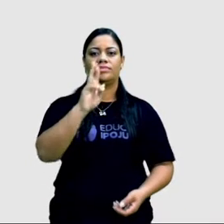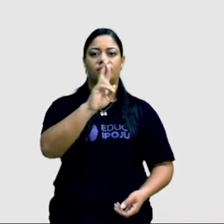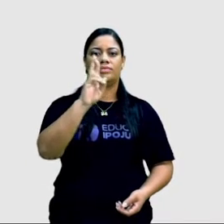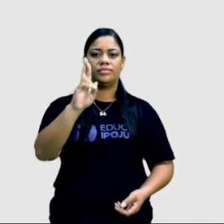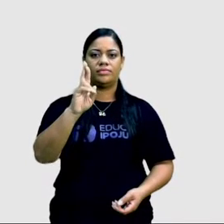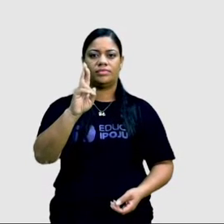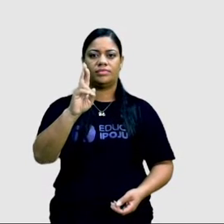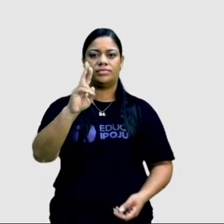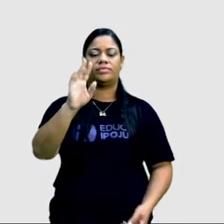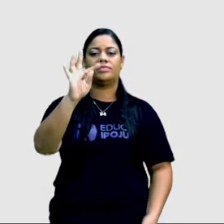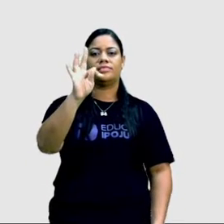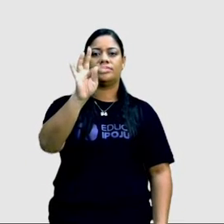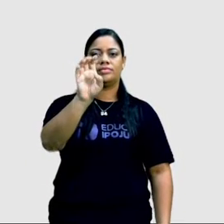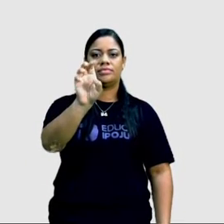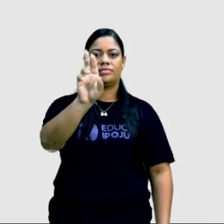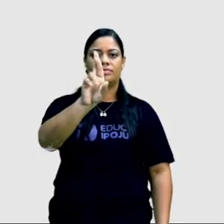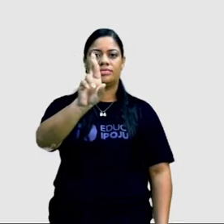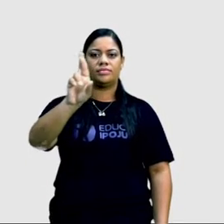RR, terra.